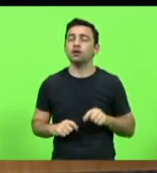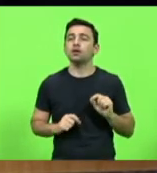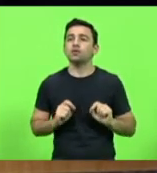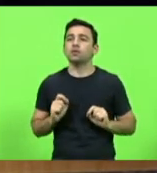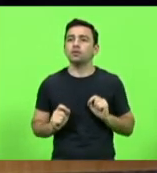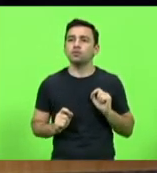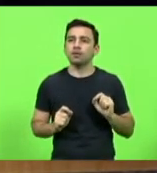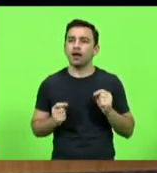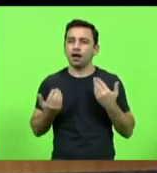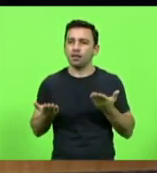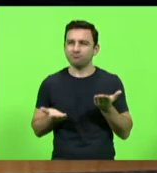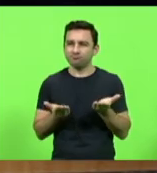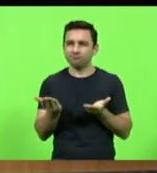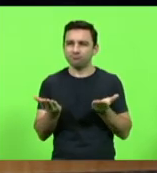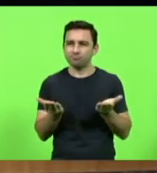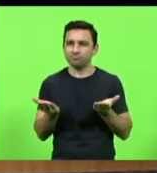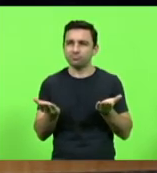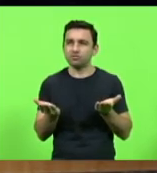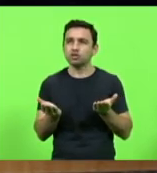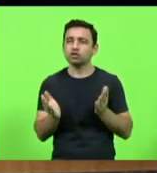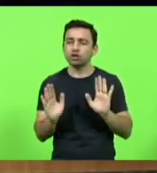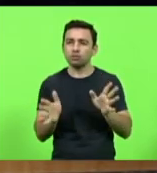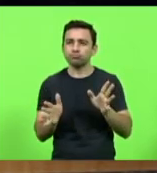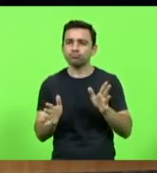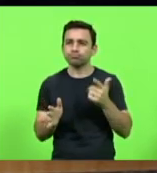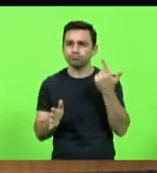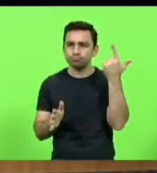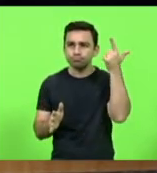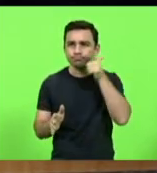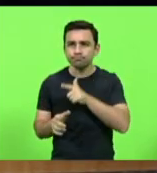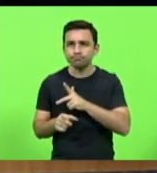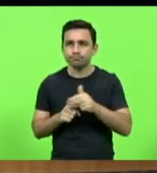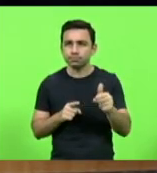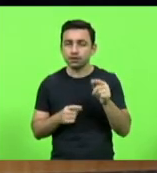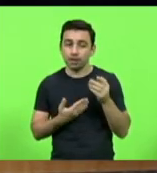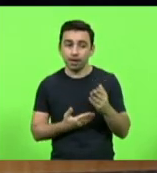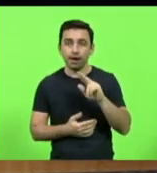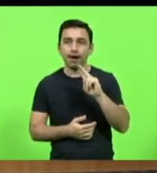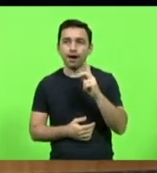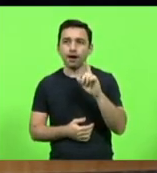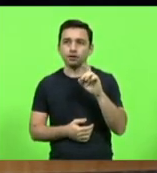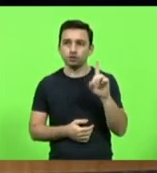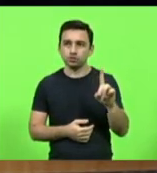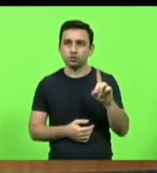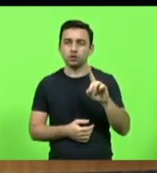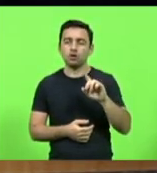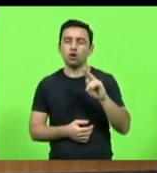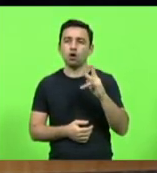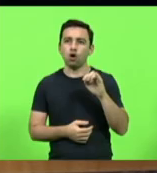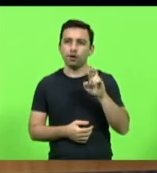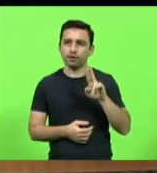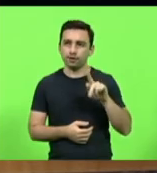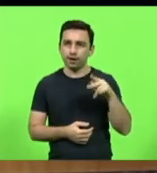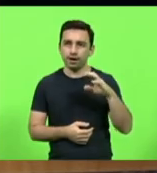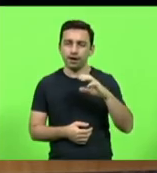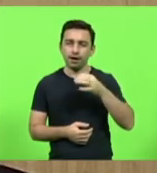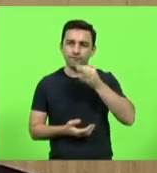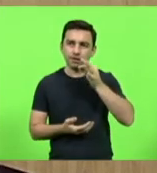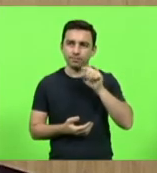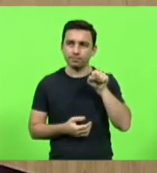a licitação foi vencida pelo Hard Rock Café. Muito obrigado, senhor presidente. Deputado João, se eu quiser, tem a